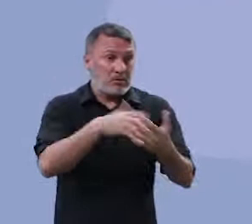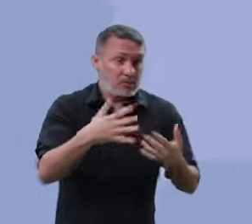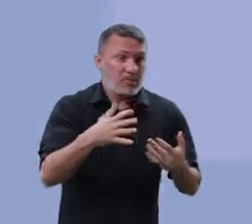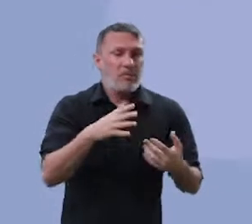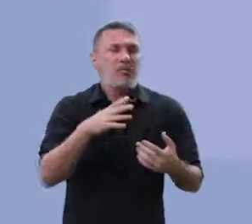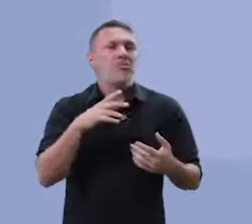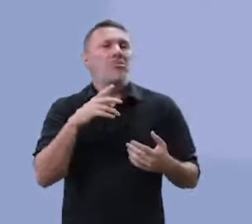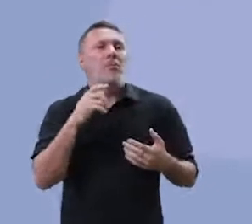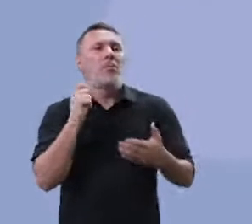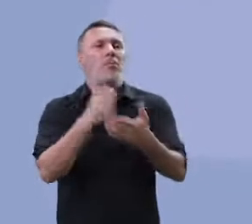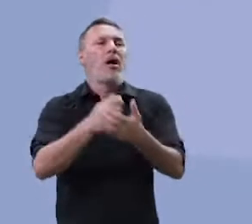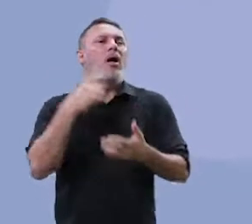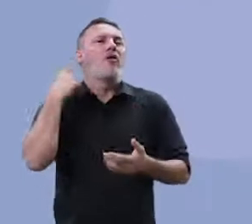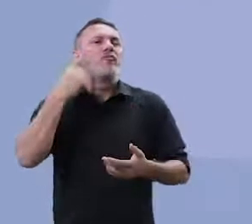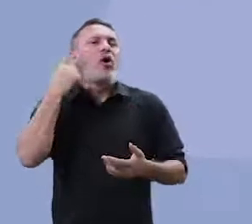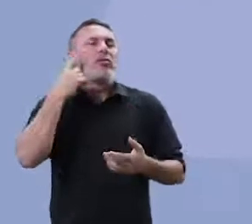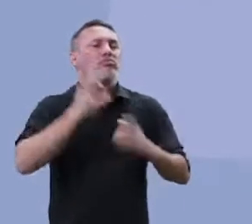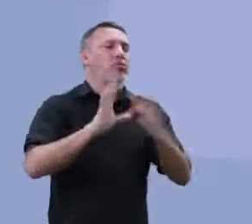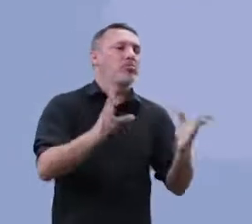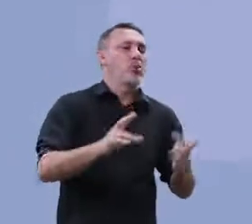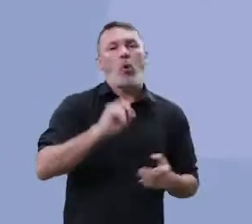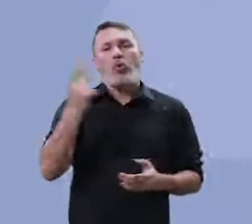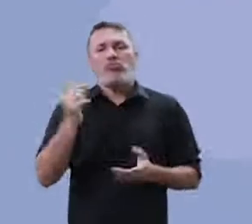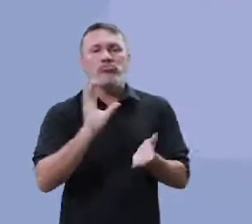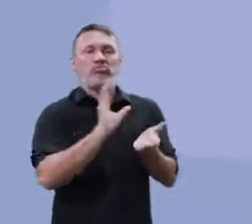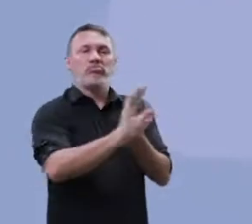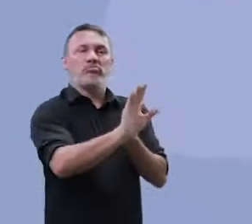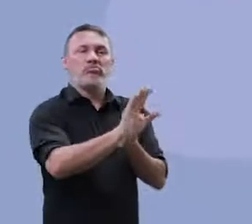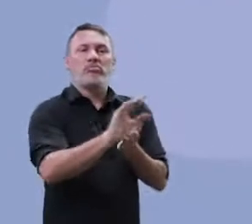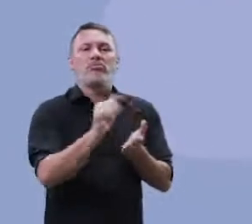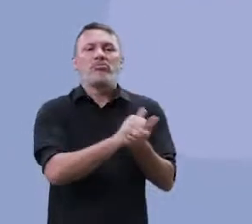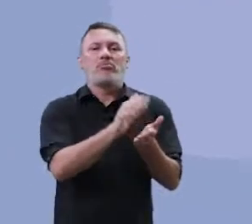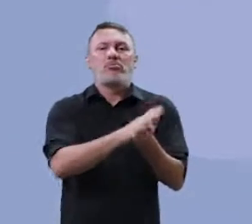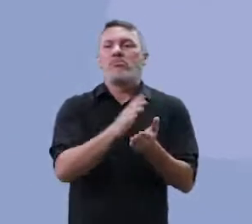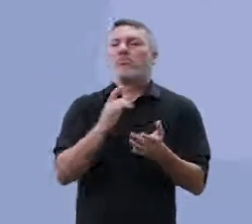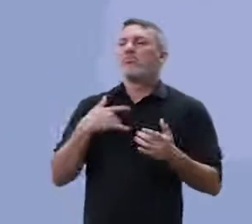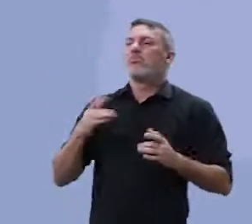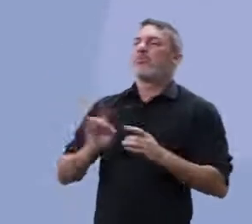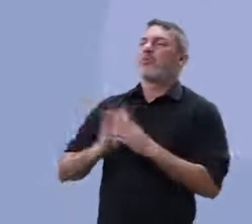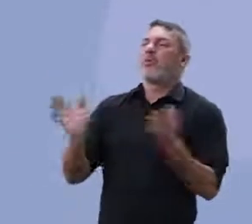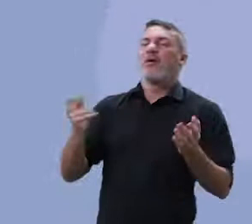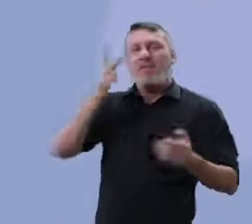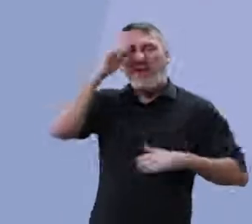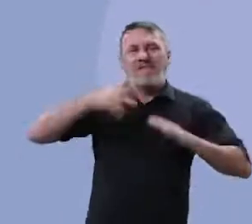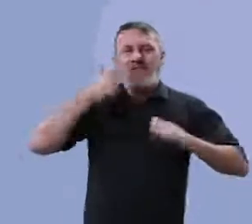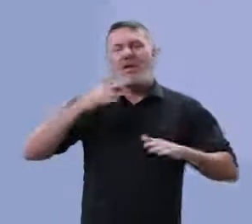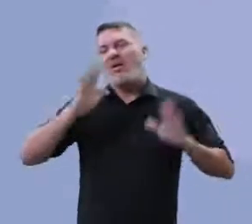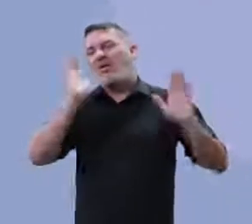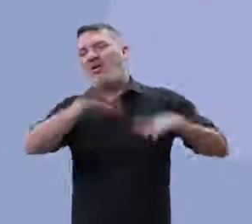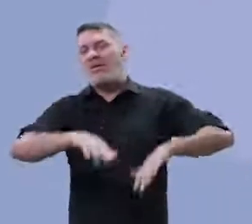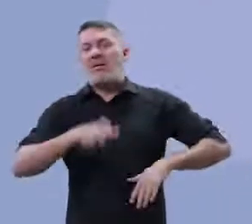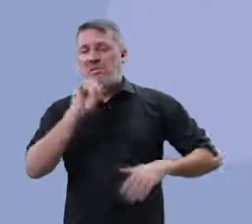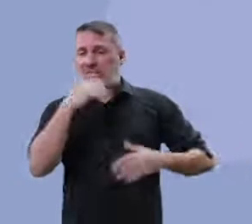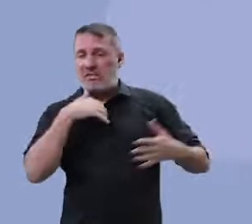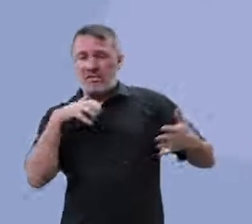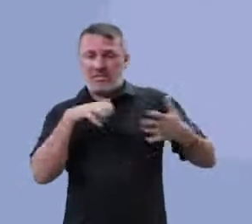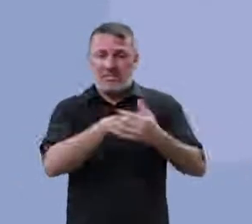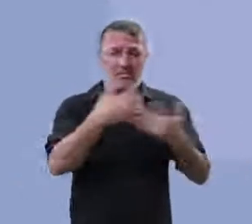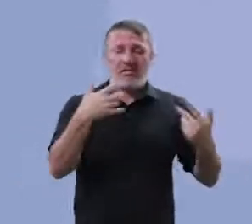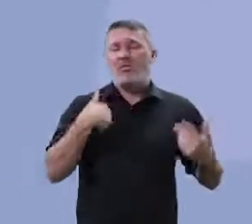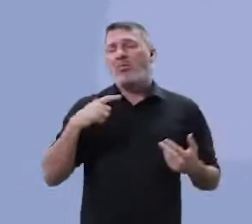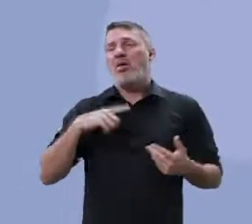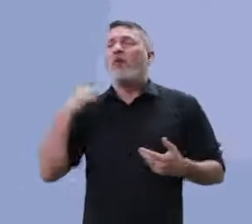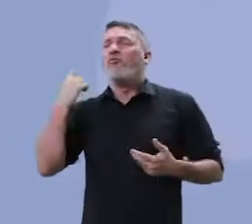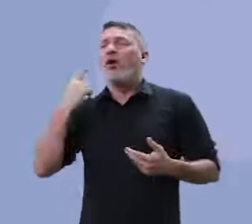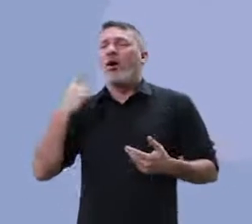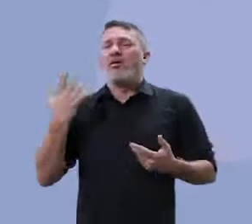nem paga, paga um bom advogado, ok? Então esse sentimento de impunidade, às vezes o cara, eu posso ir lá, vou beber, depois eu pago um